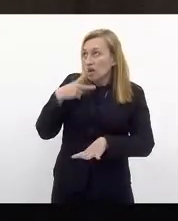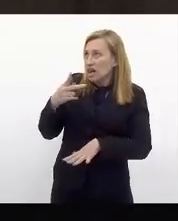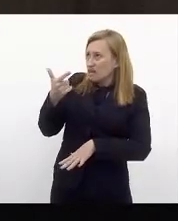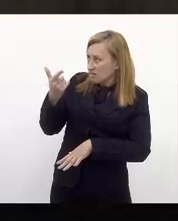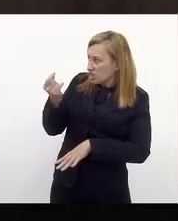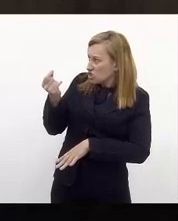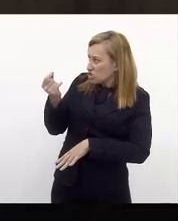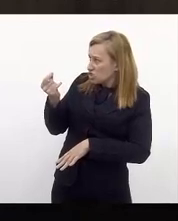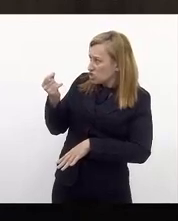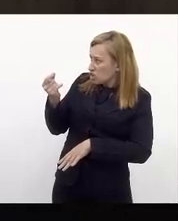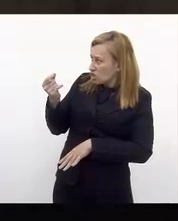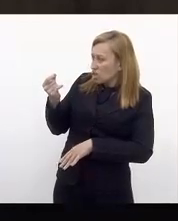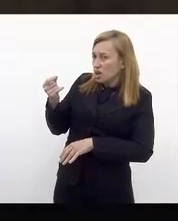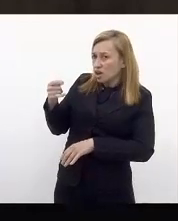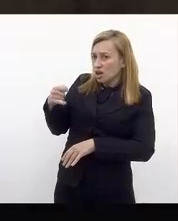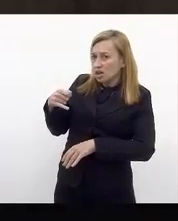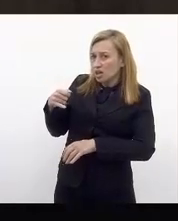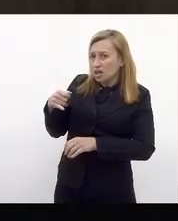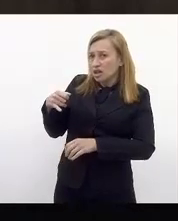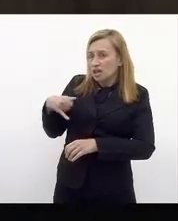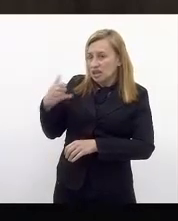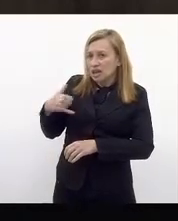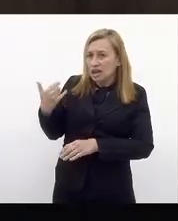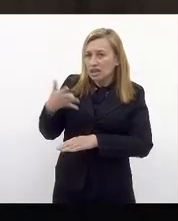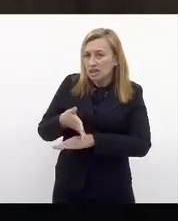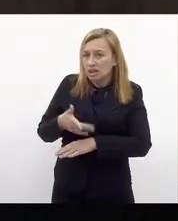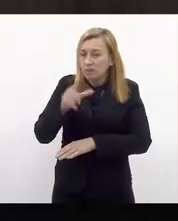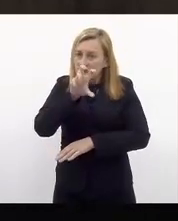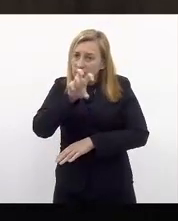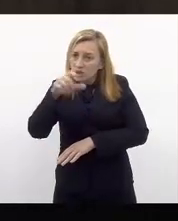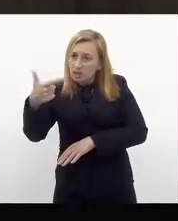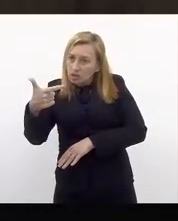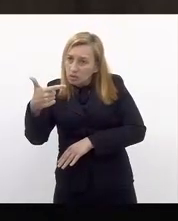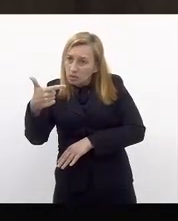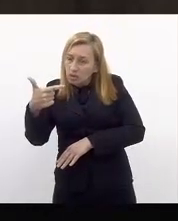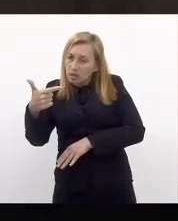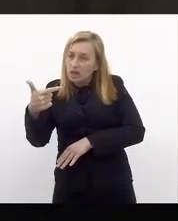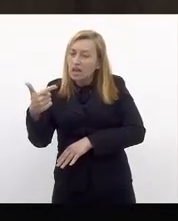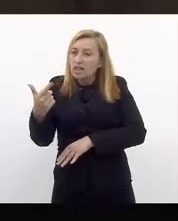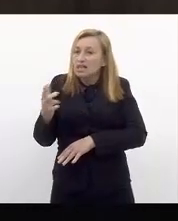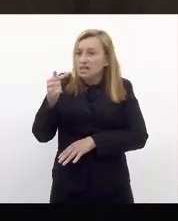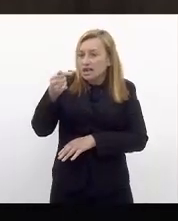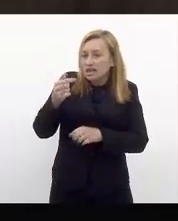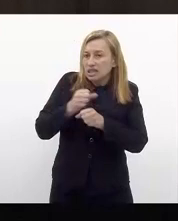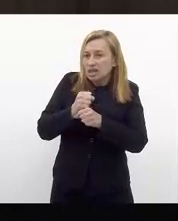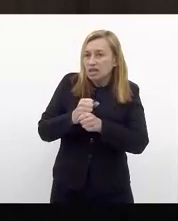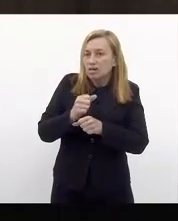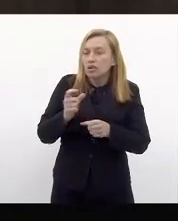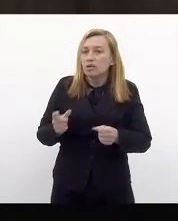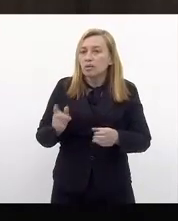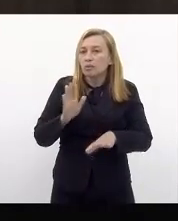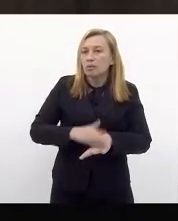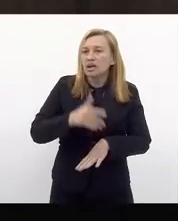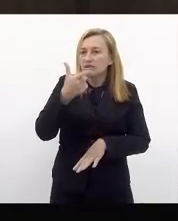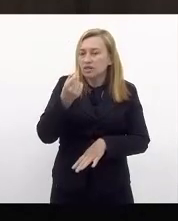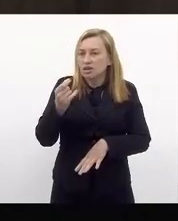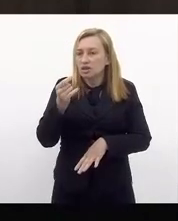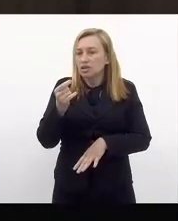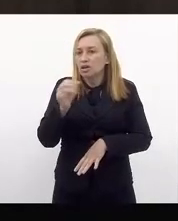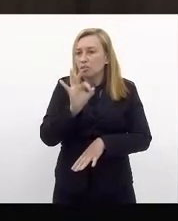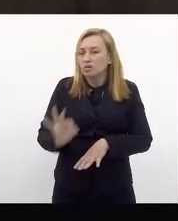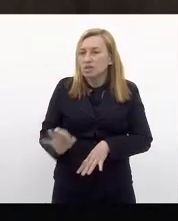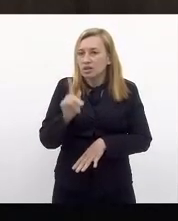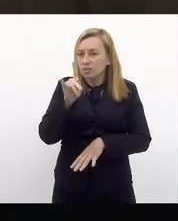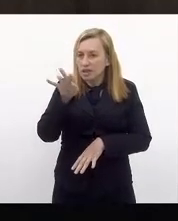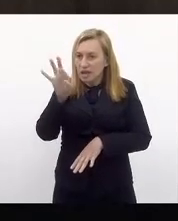anos 20 com 25 e 45 anos para 52 são sete anos mas o pedágio de vinte por cento então nós estamos